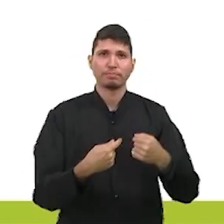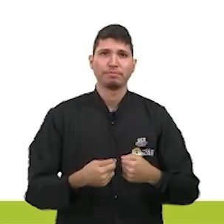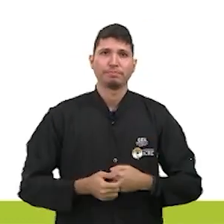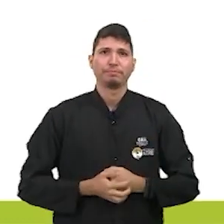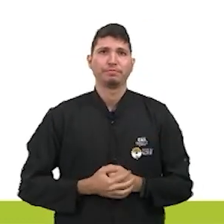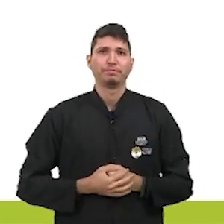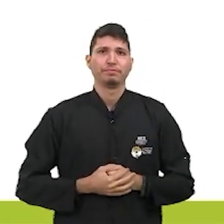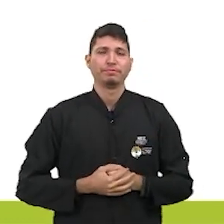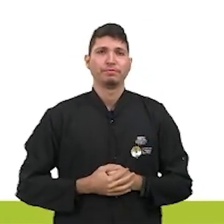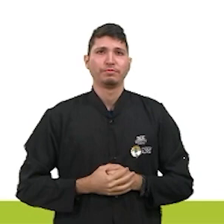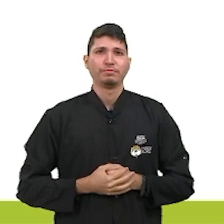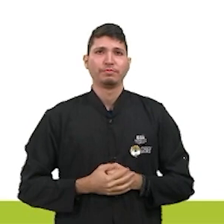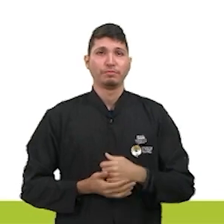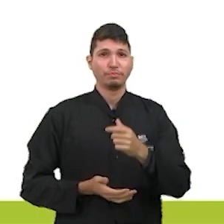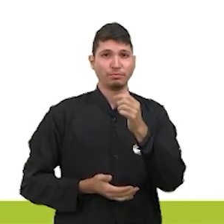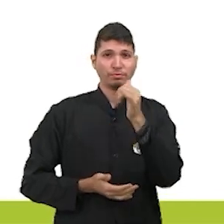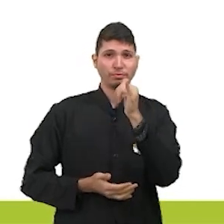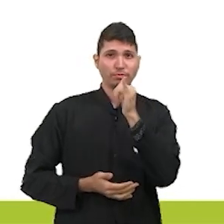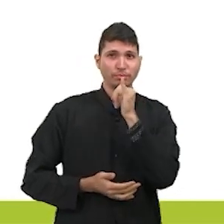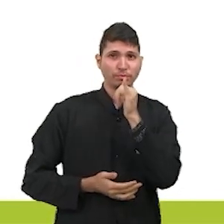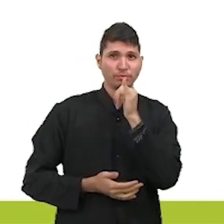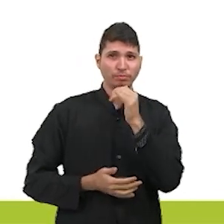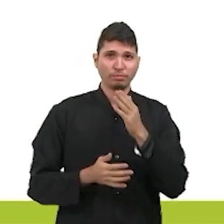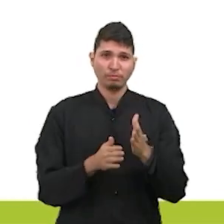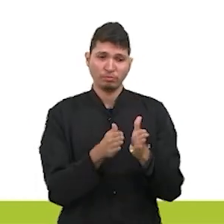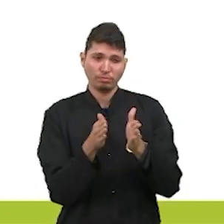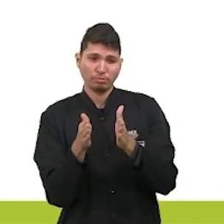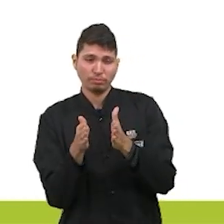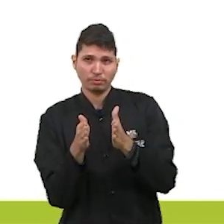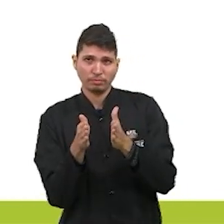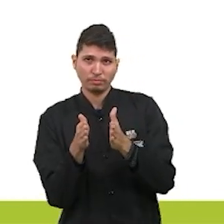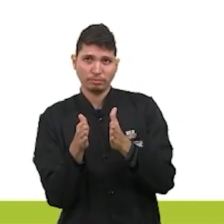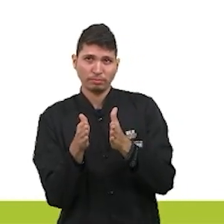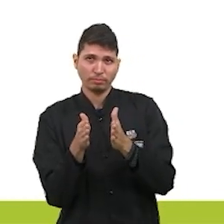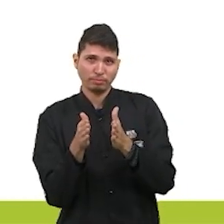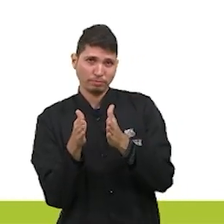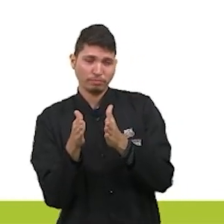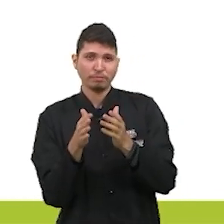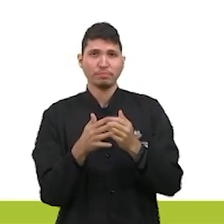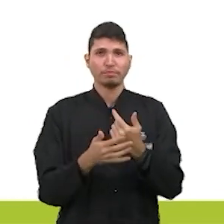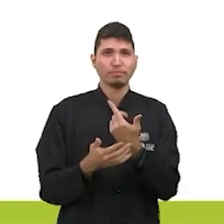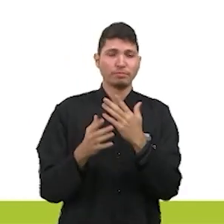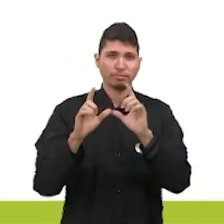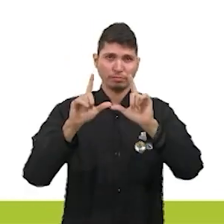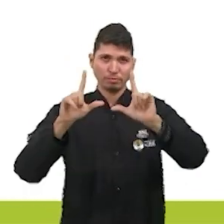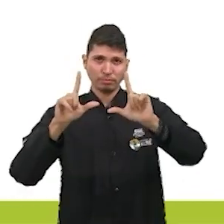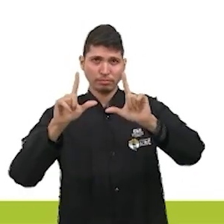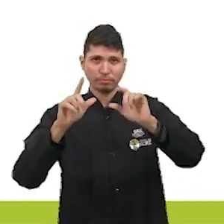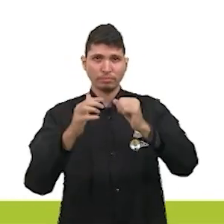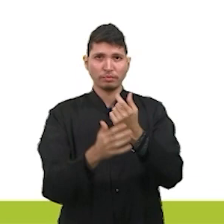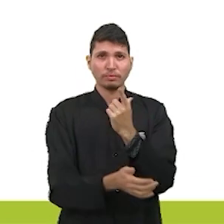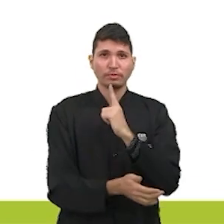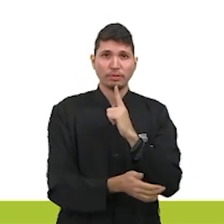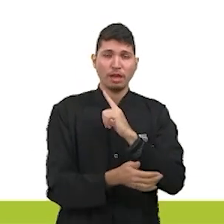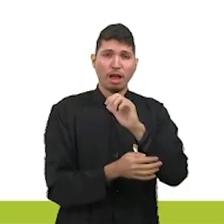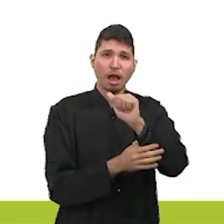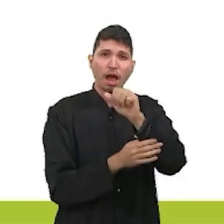E no exemplo ao lado, um pouquinho mais acima da nossa tela, eu tenho